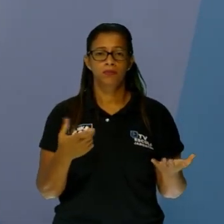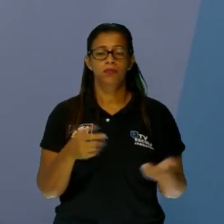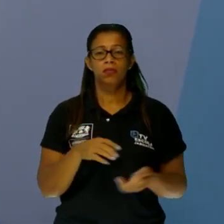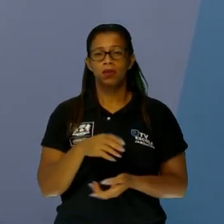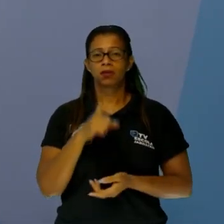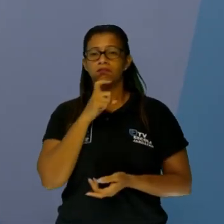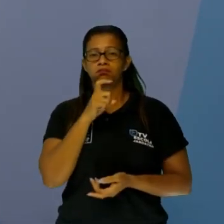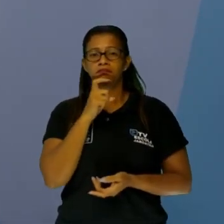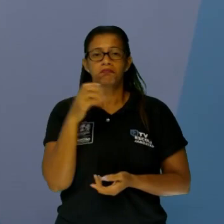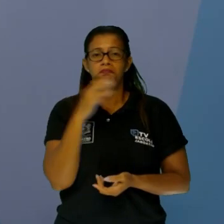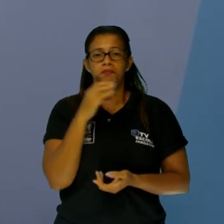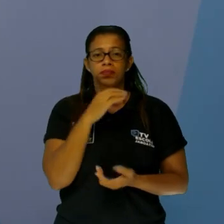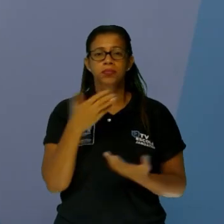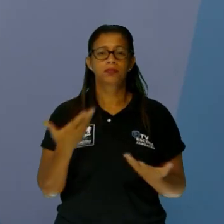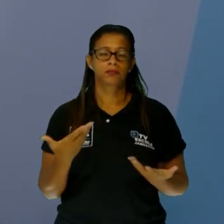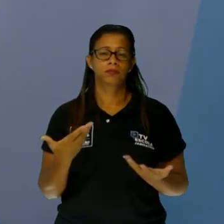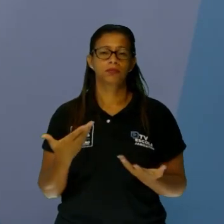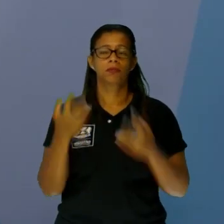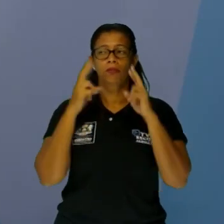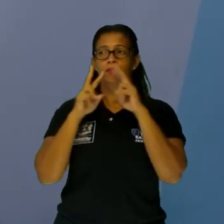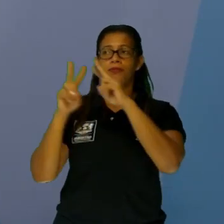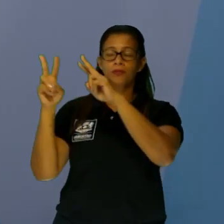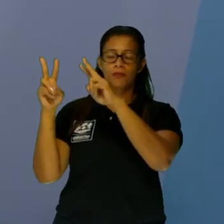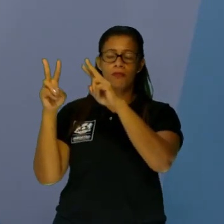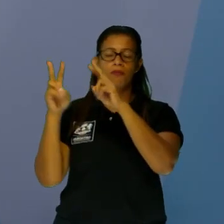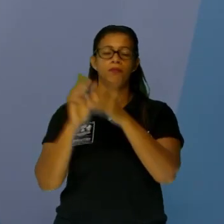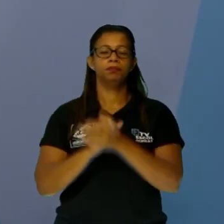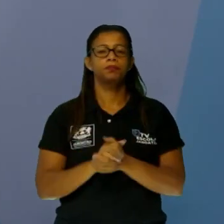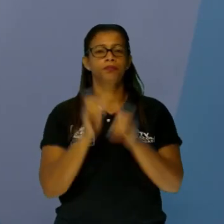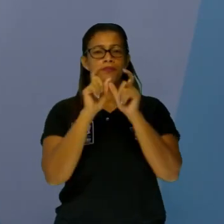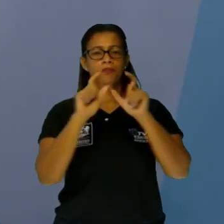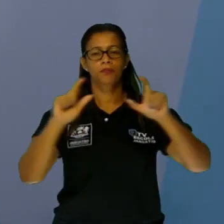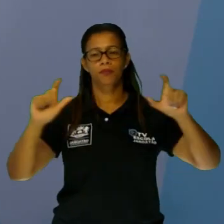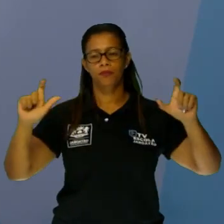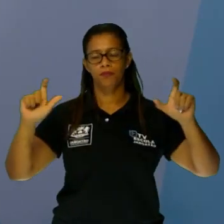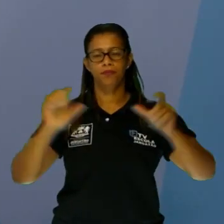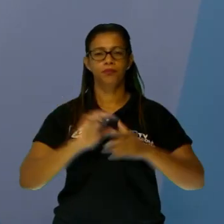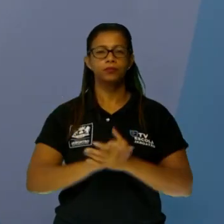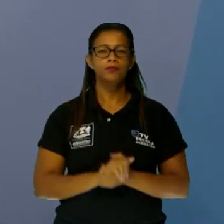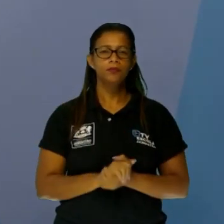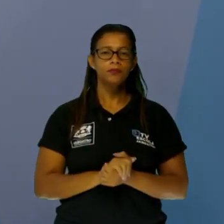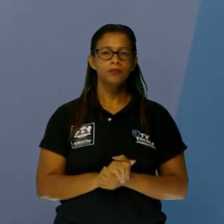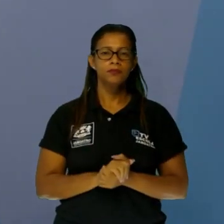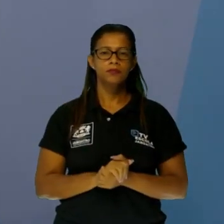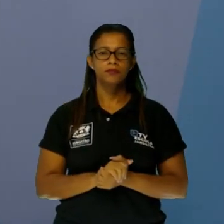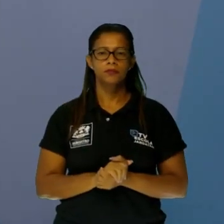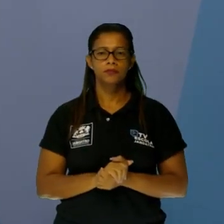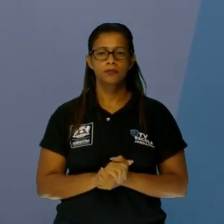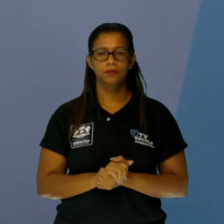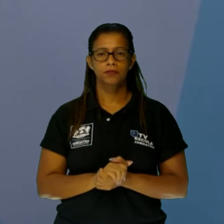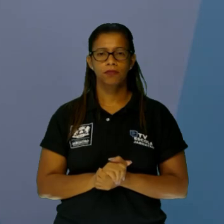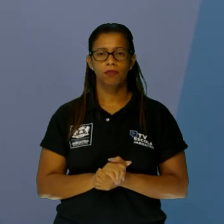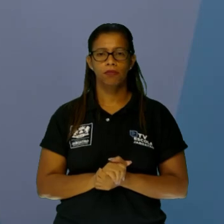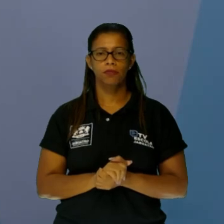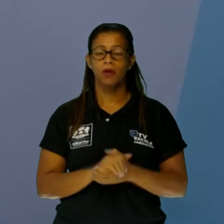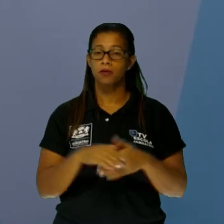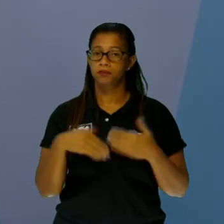day. The seawater should be warm. Ou seja, é, né, um